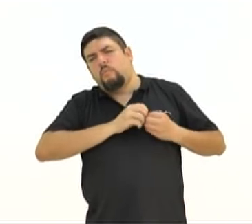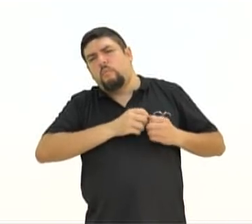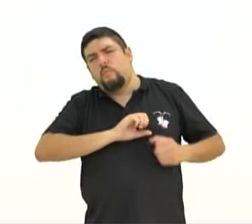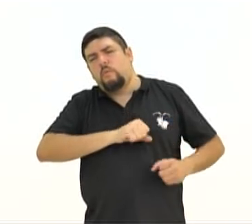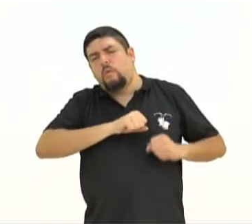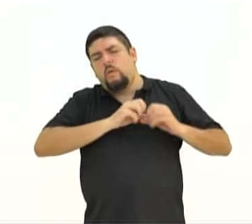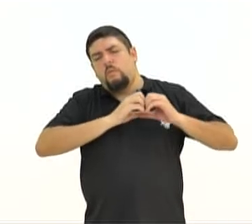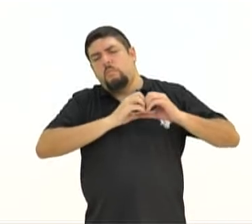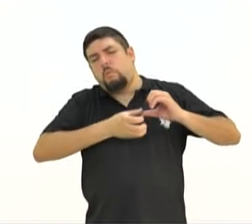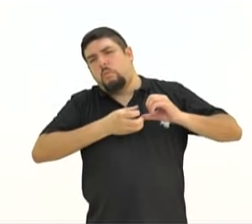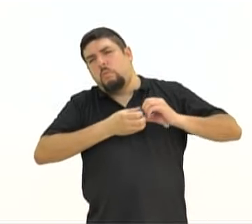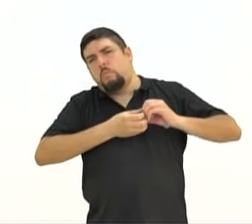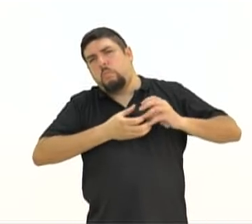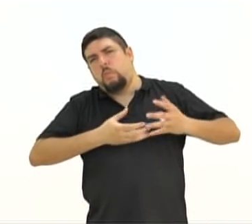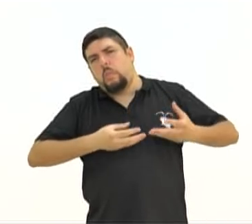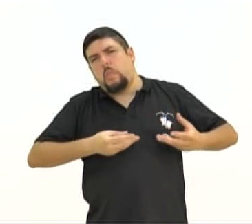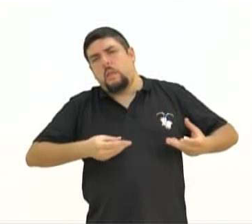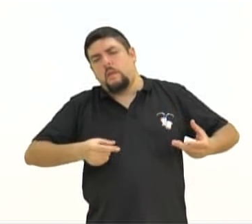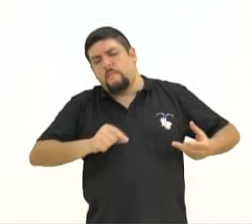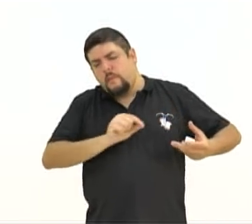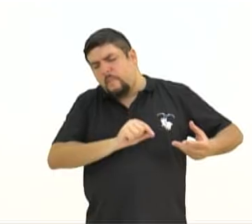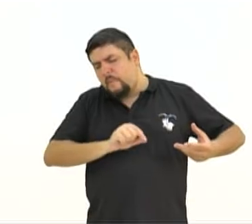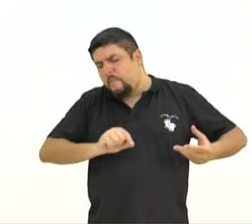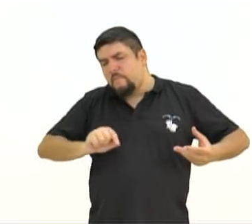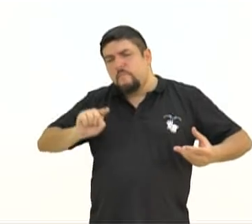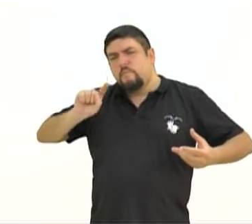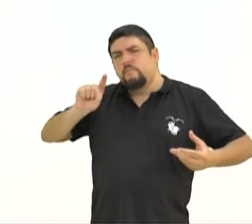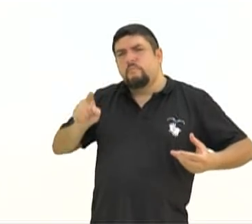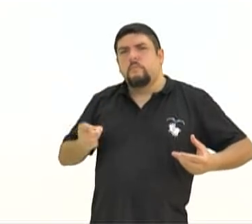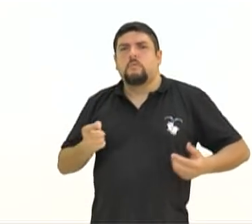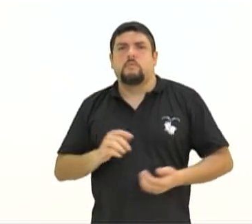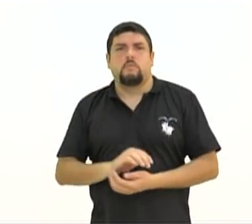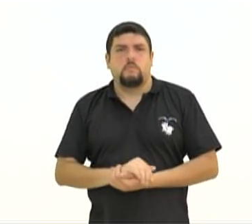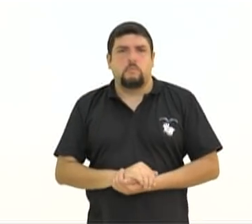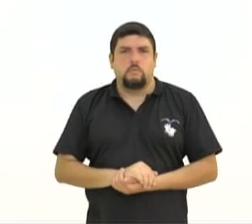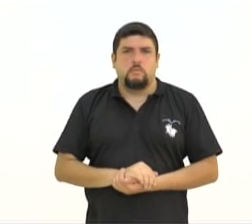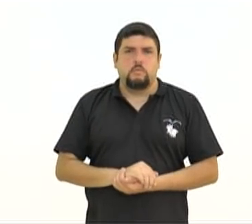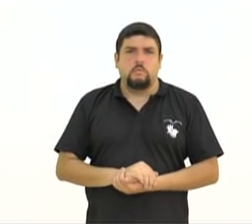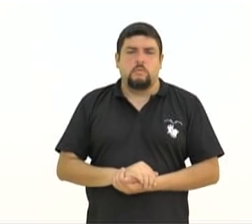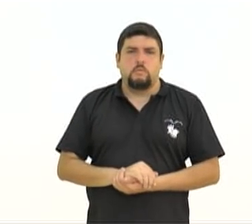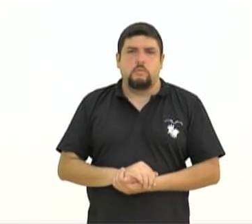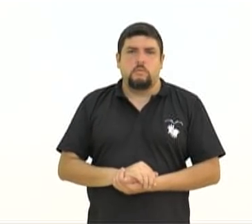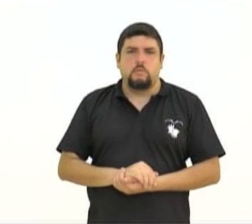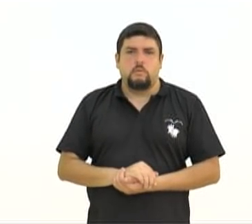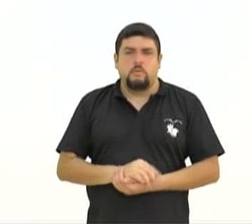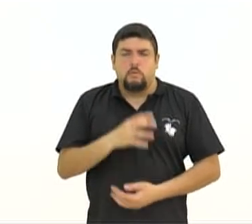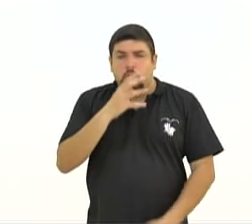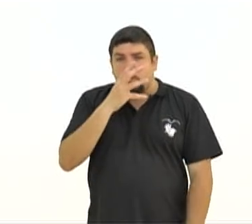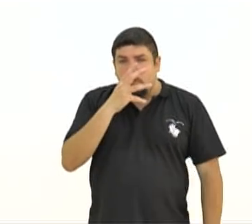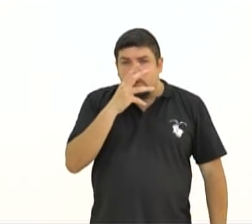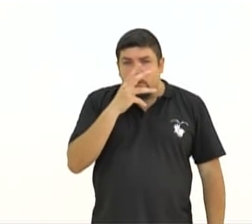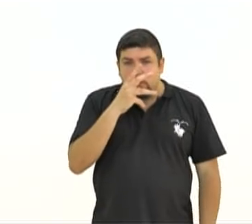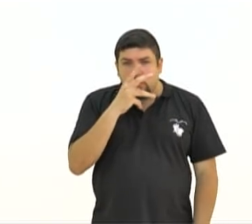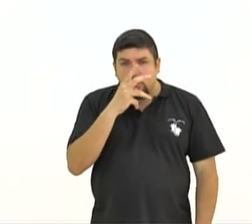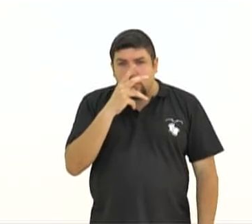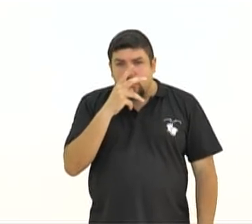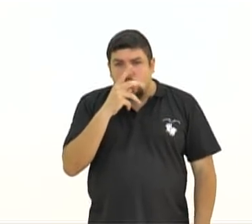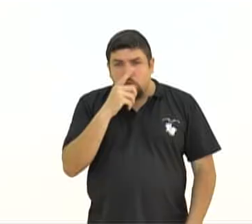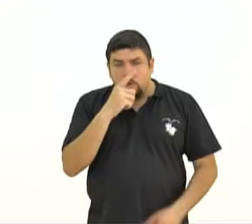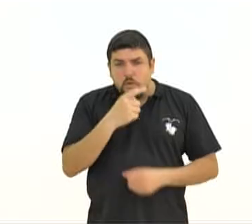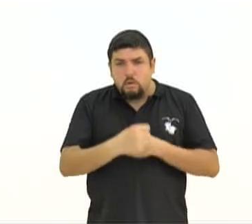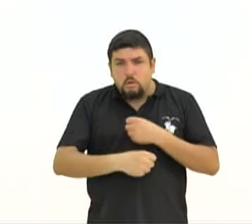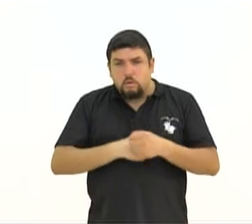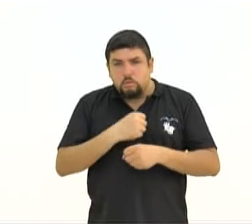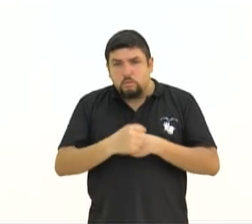pois é quase impossível que o coração se rompa em 1000 pedaços, e demorarei 1000 anos para chegar, pois ninguém sobreviveria